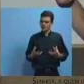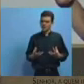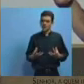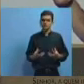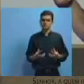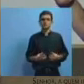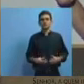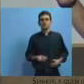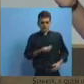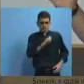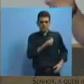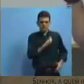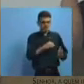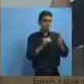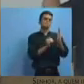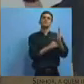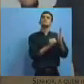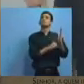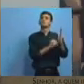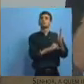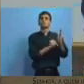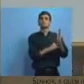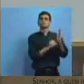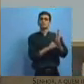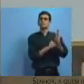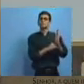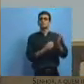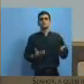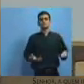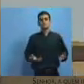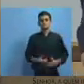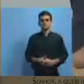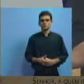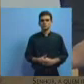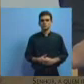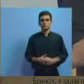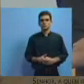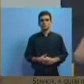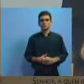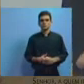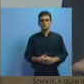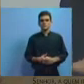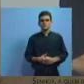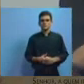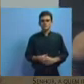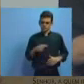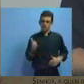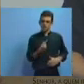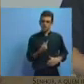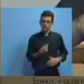máscara, do que constatarmos essa dura e terrível realidade.